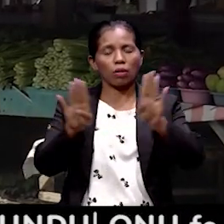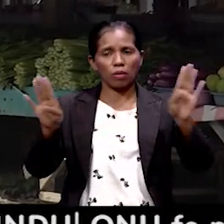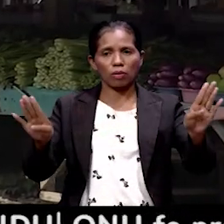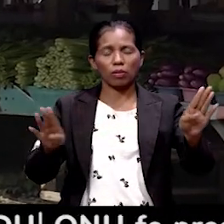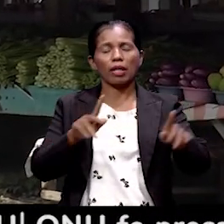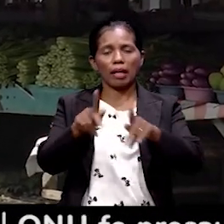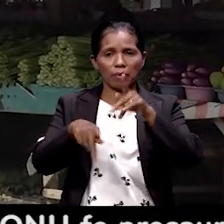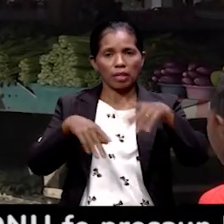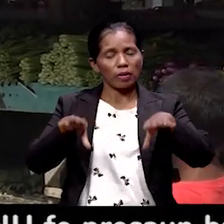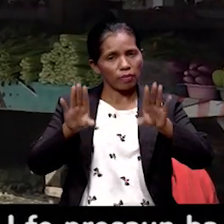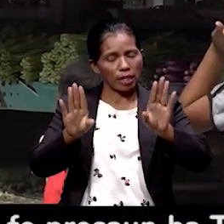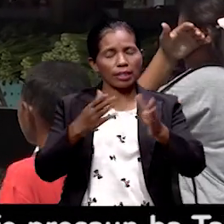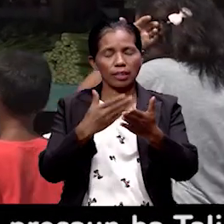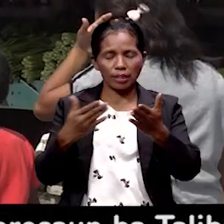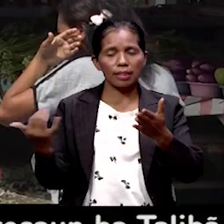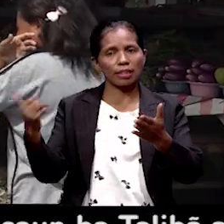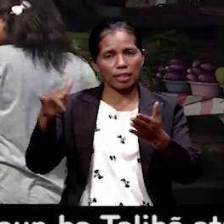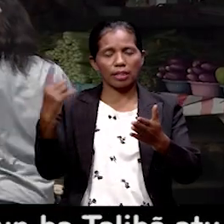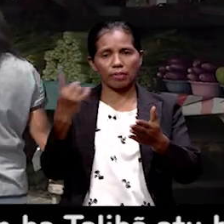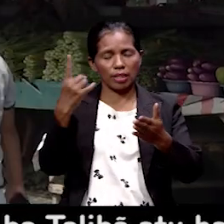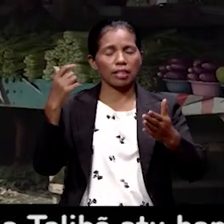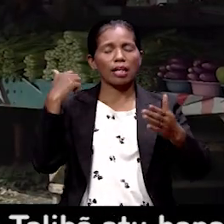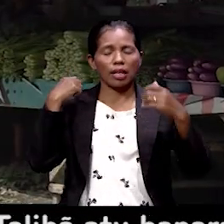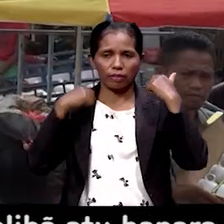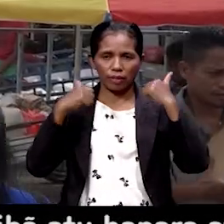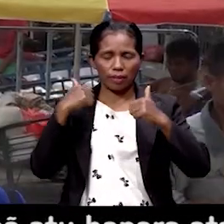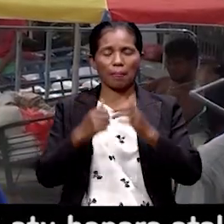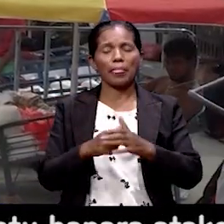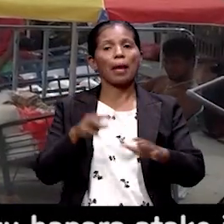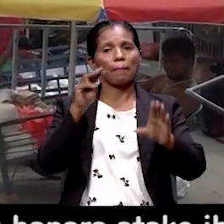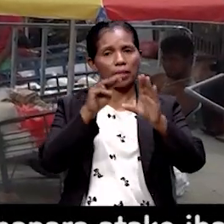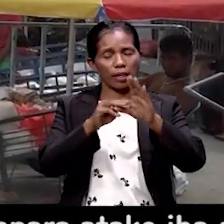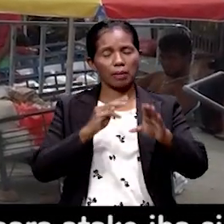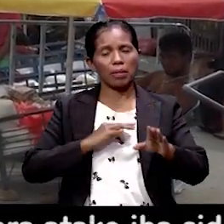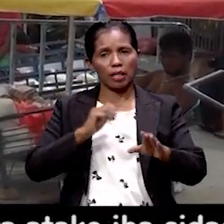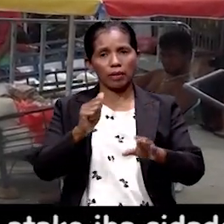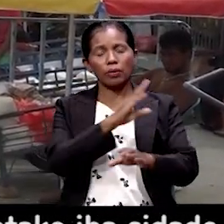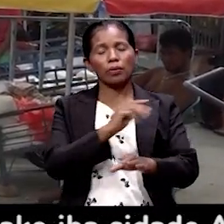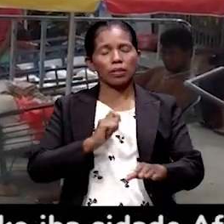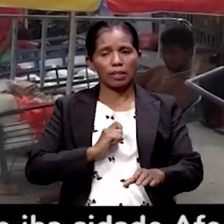o sininho